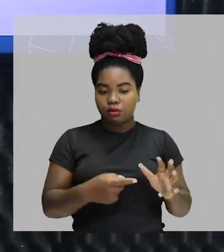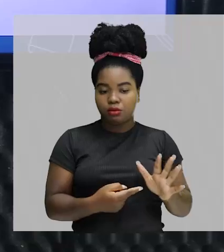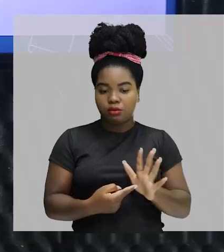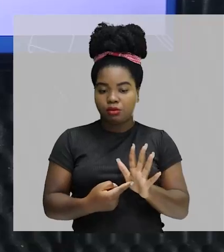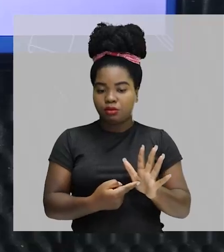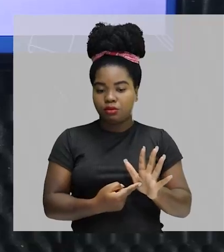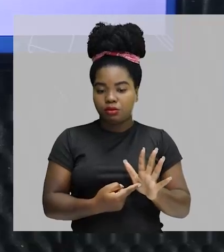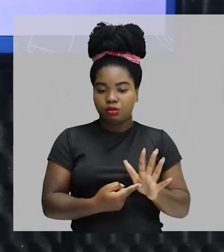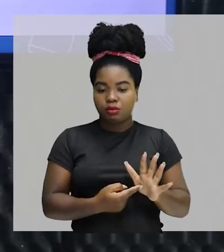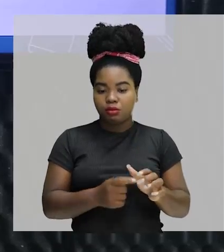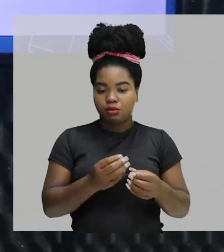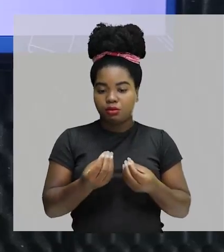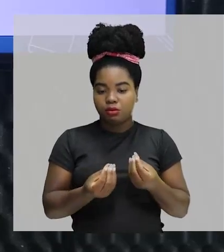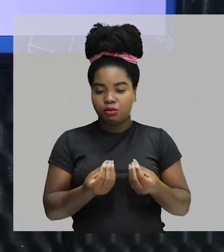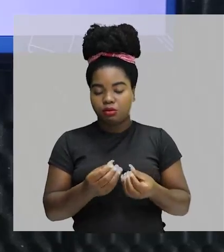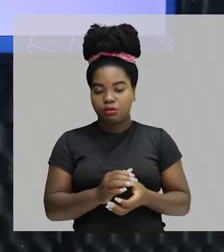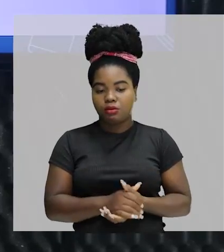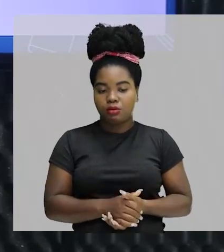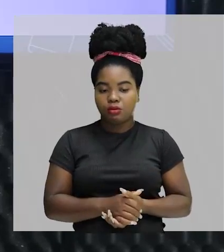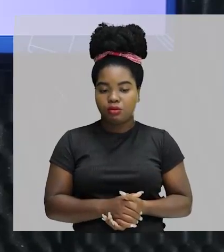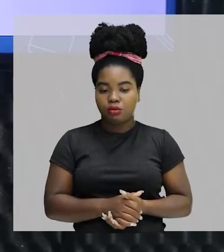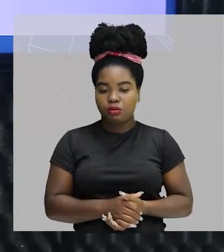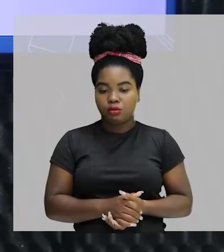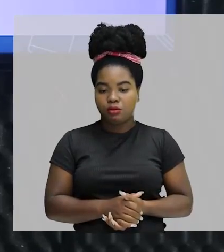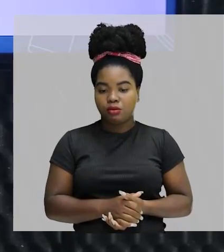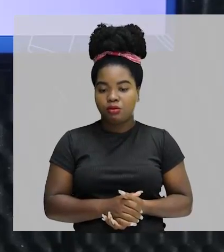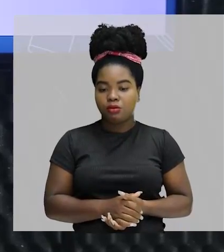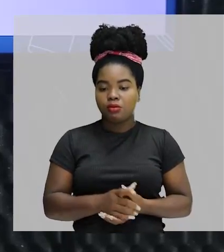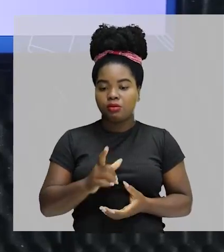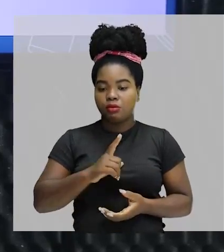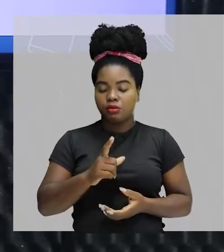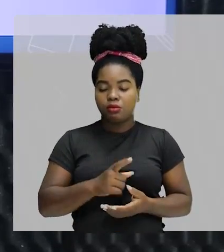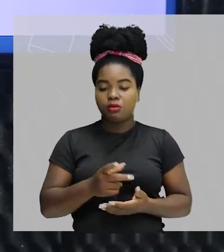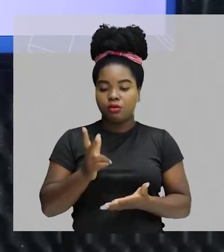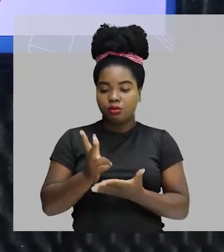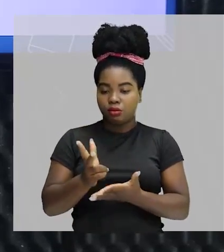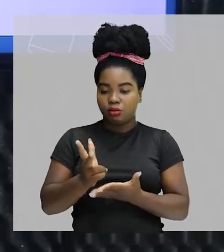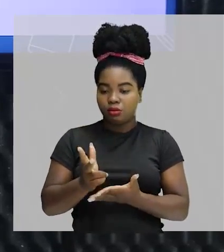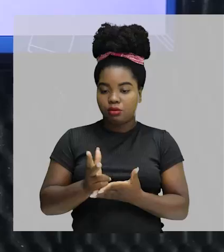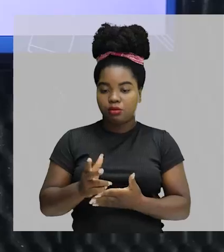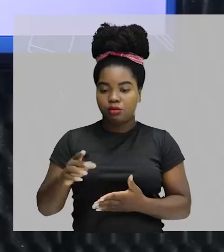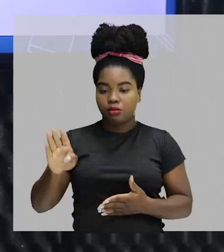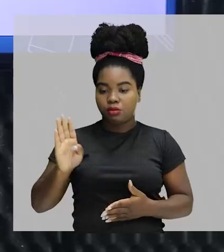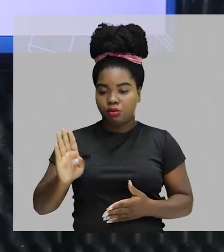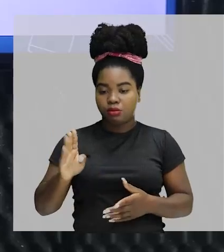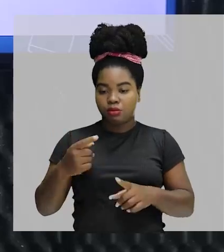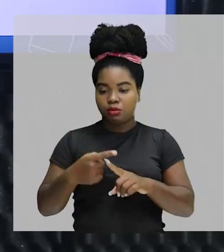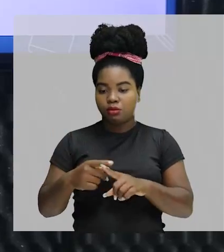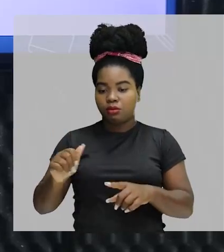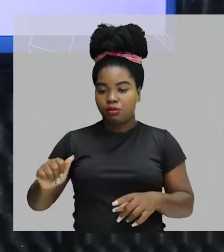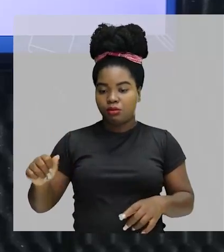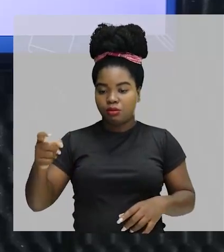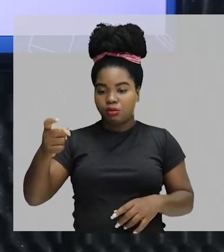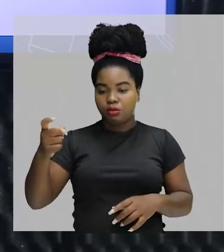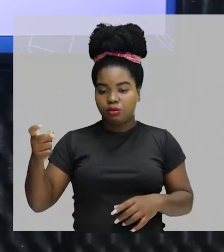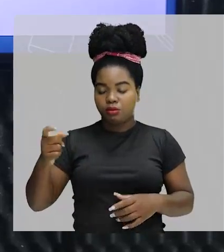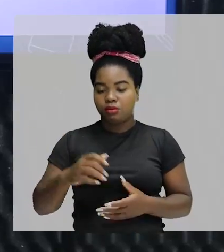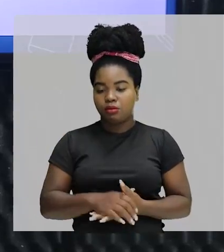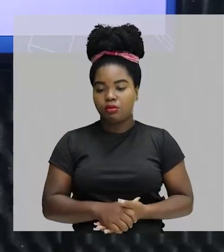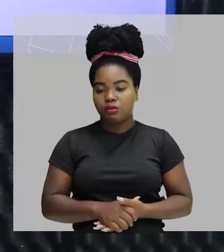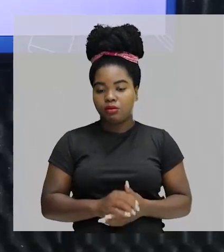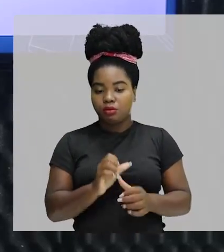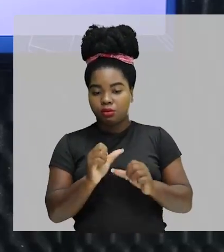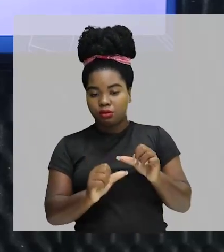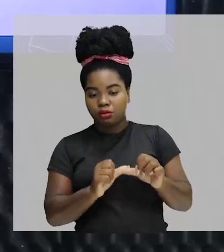apresentar, inclusive, como, né, uma constante aqui chamada de b, multiplicando a elevado a x.